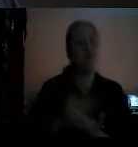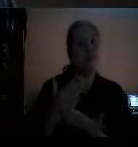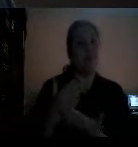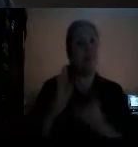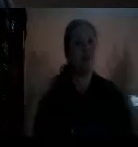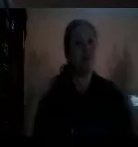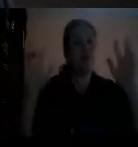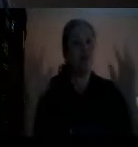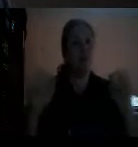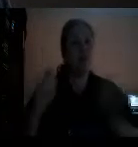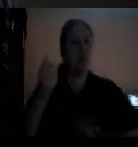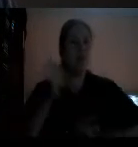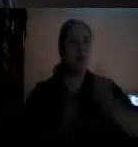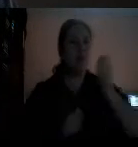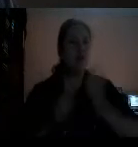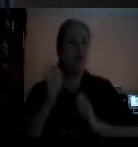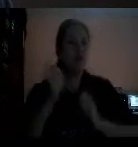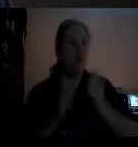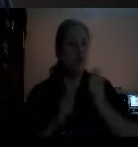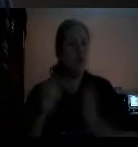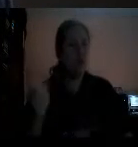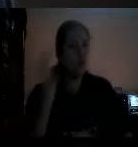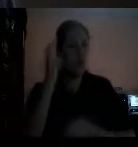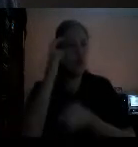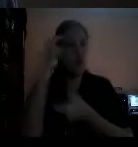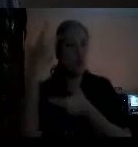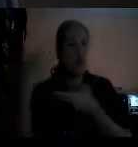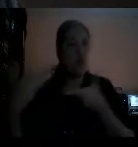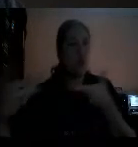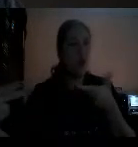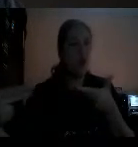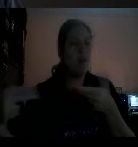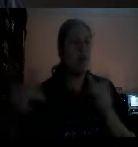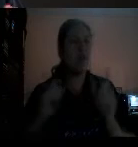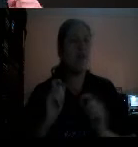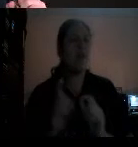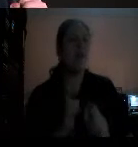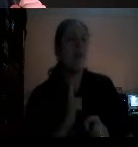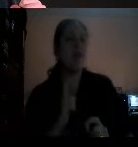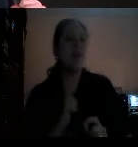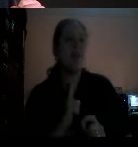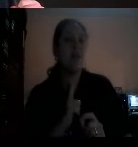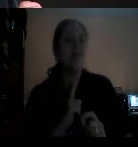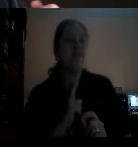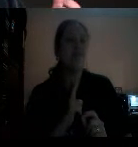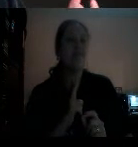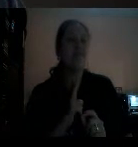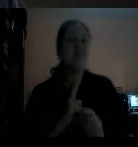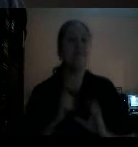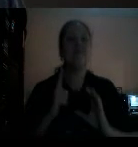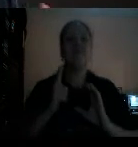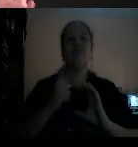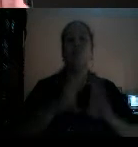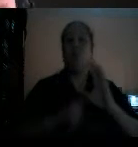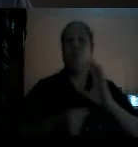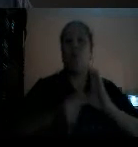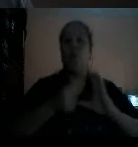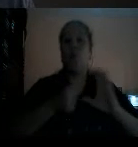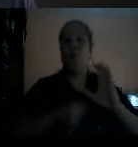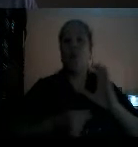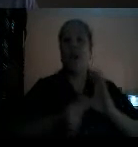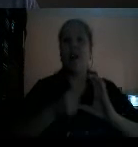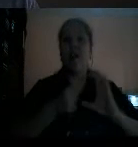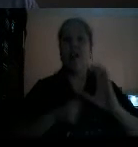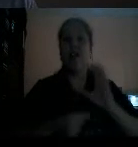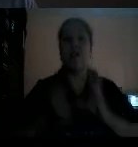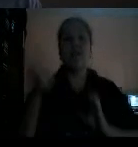garantir durante o período de Guerra Fria a vitória do capitalismo. Eu falei que o capitalismo venceu a Guerra Fria, te dei um spoiler, mas